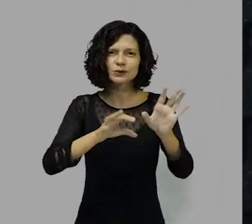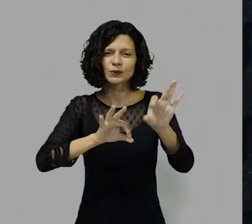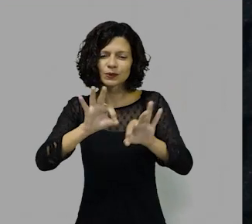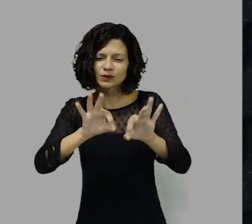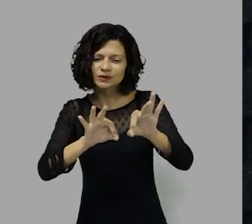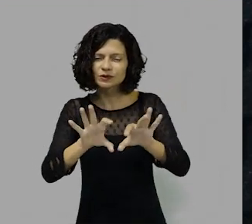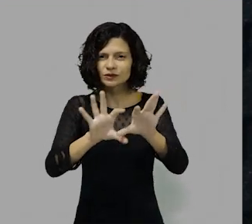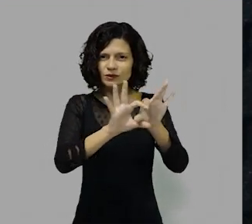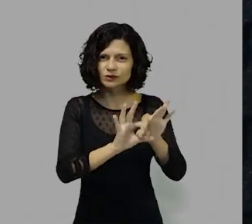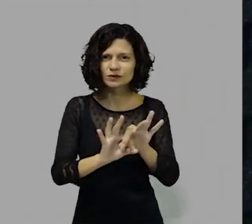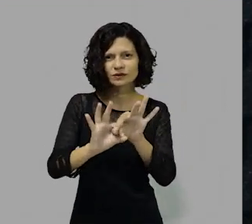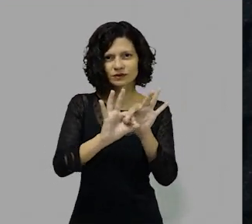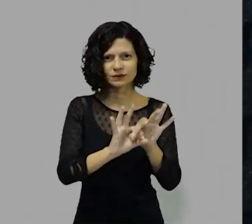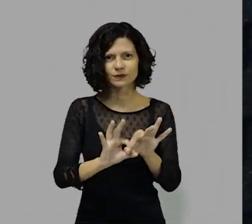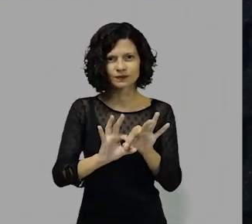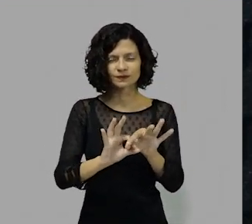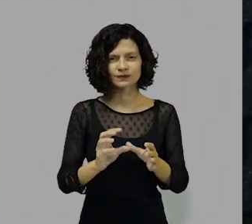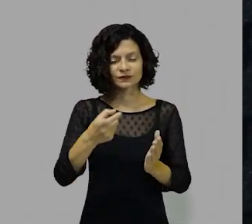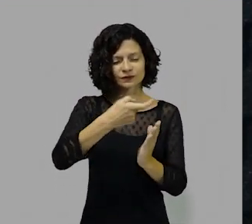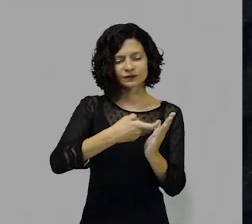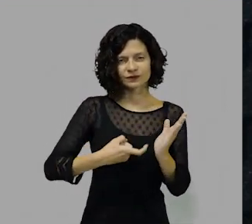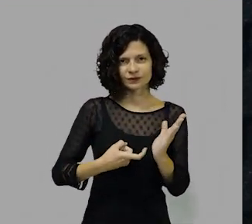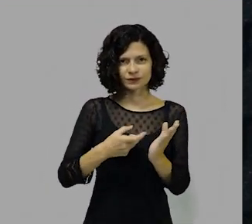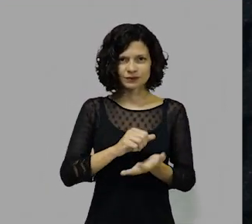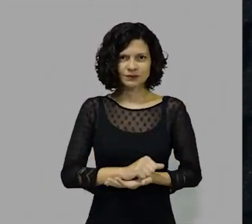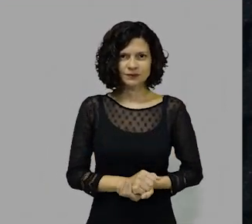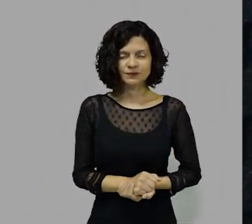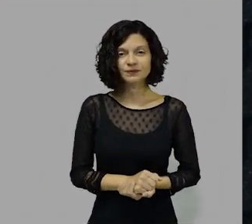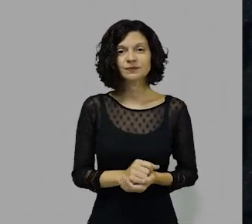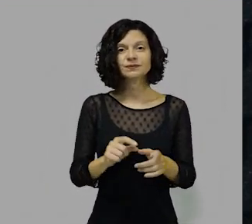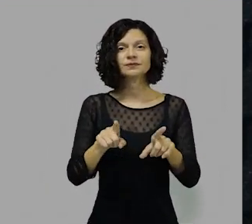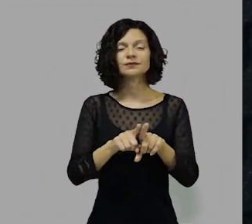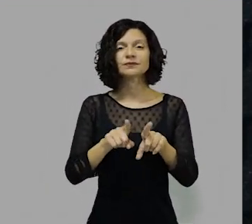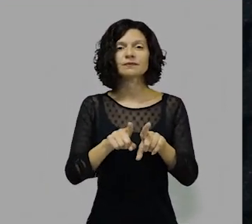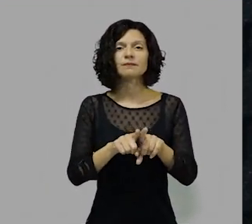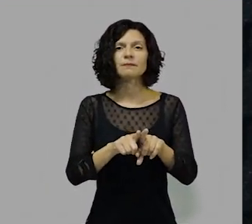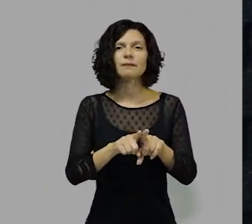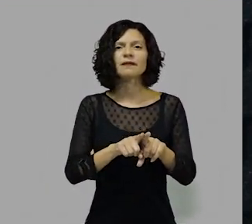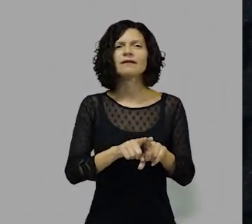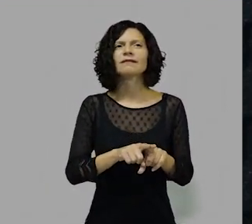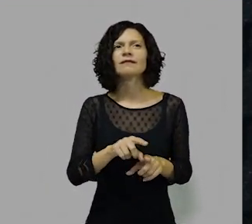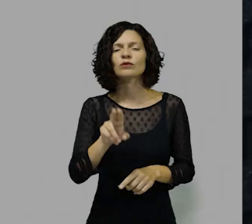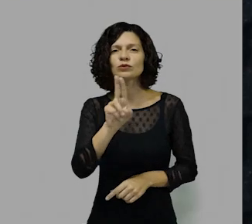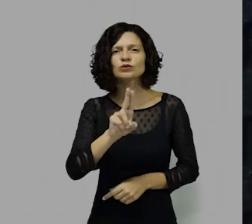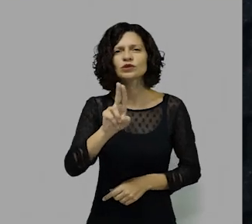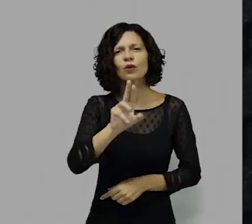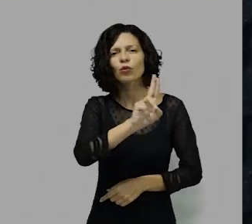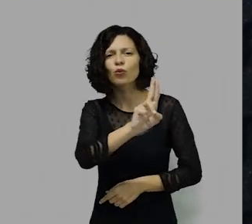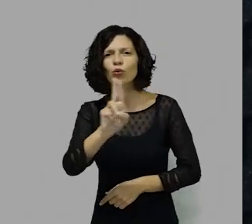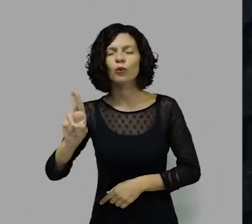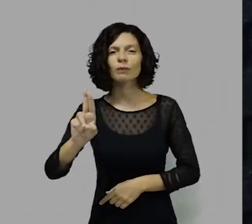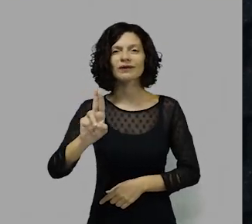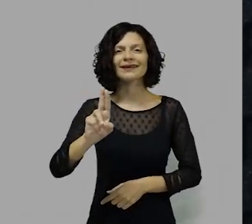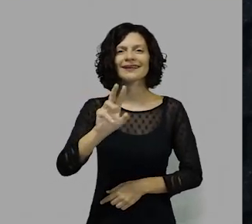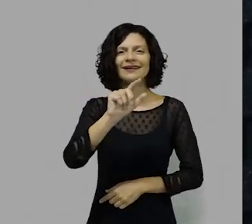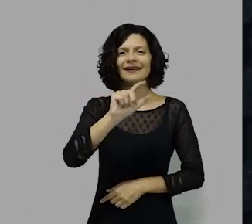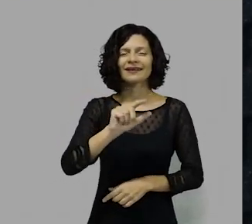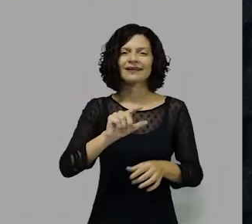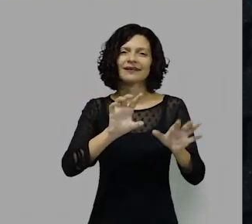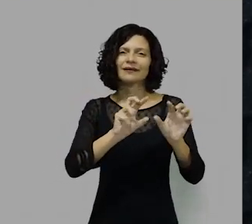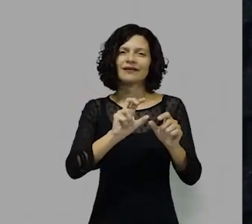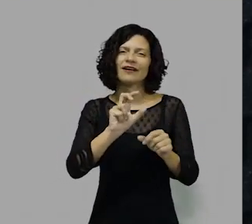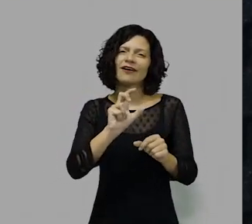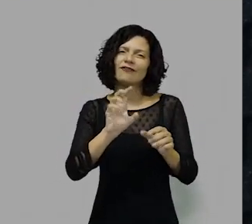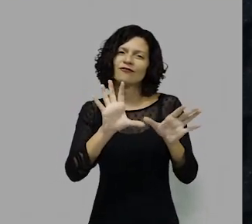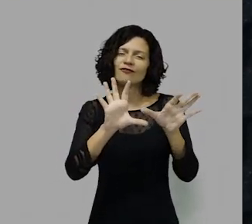que o texto é organizado. Também são chamadas de linking words, que são as palavras de ligação, ou